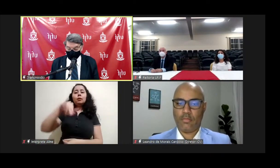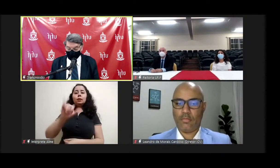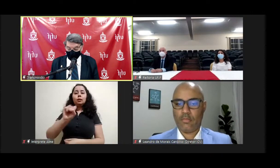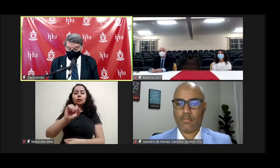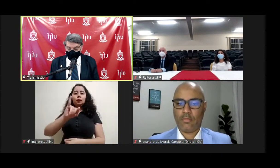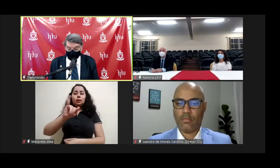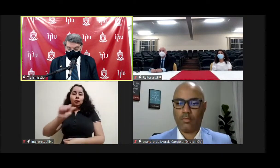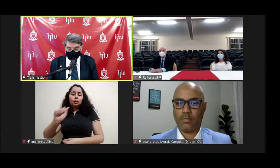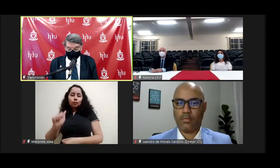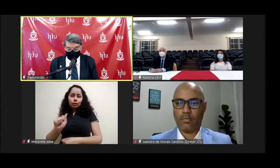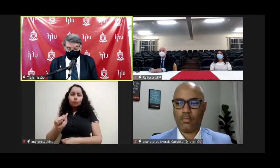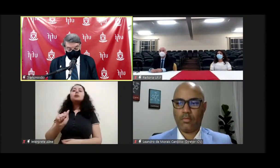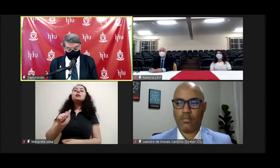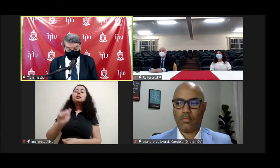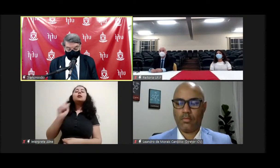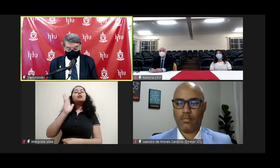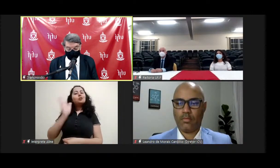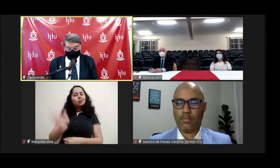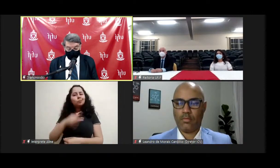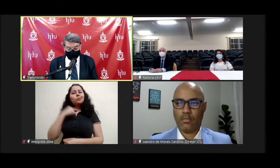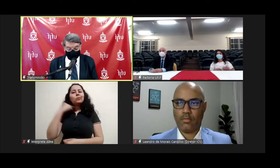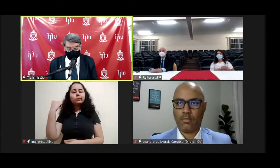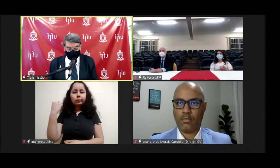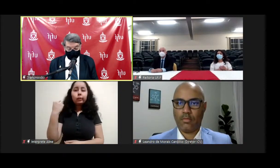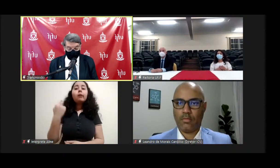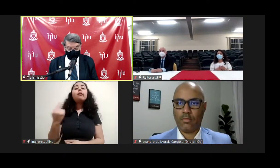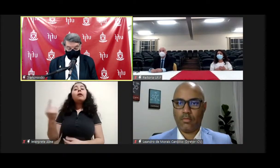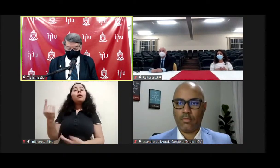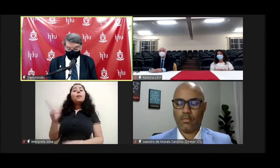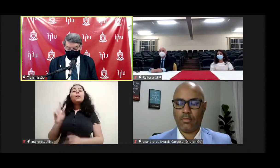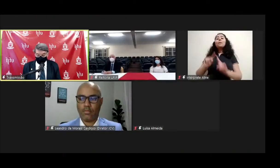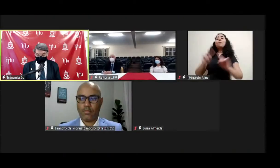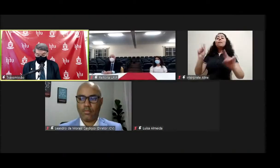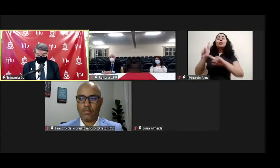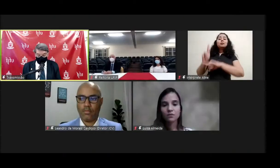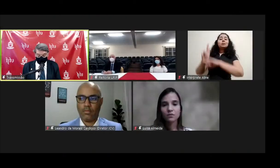memória, aqui representada por seus filhos, Luísa